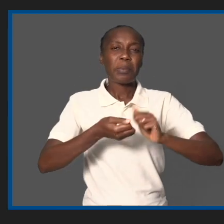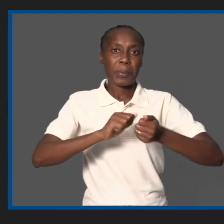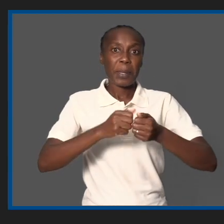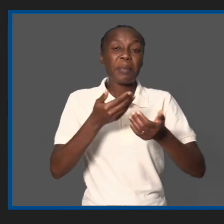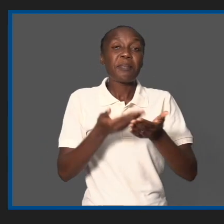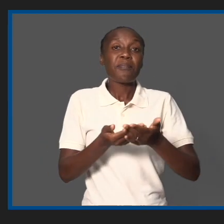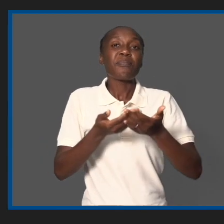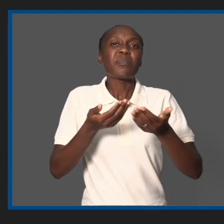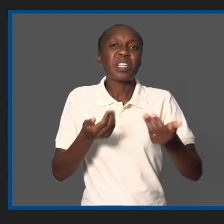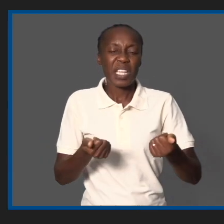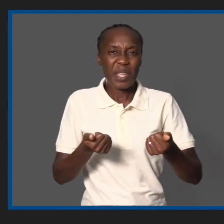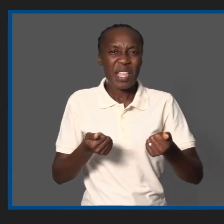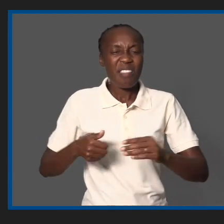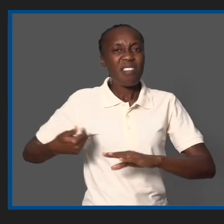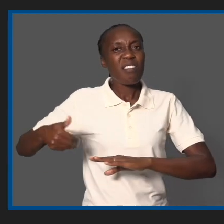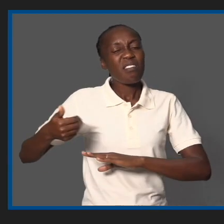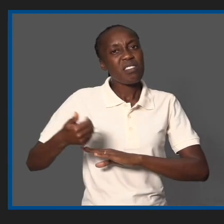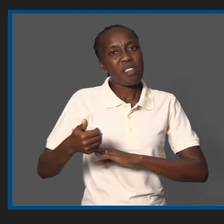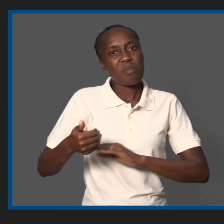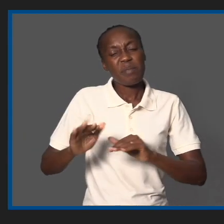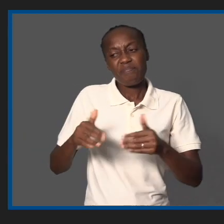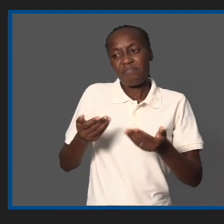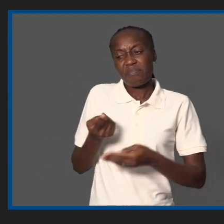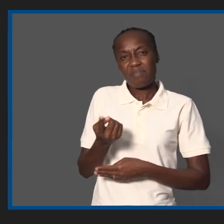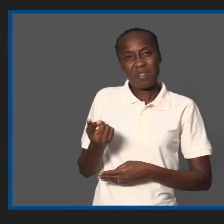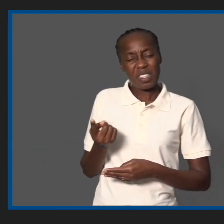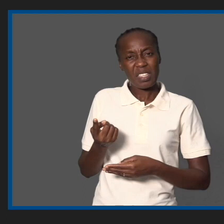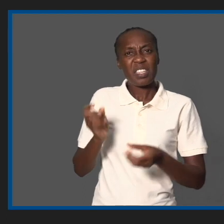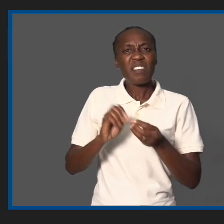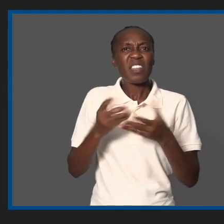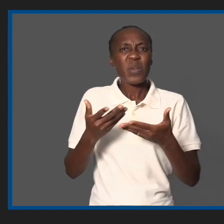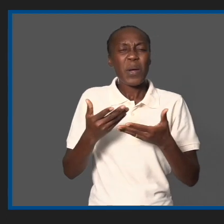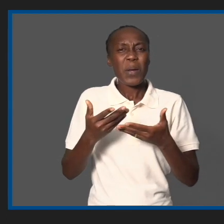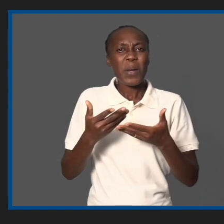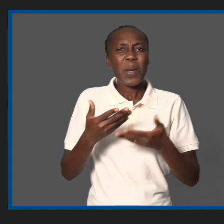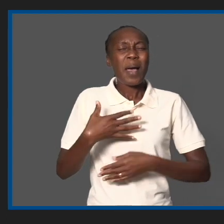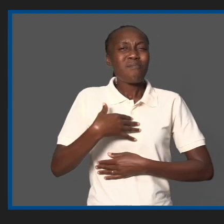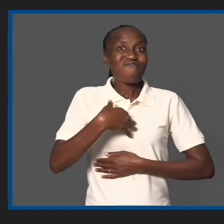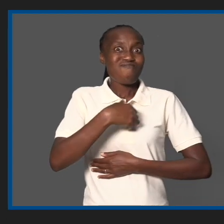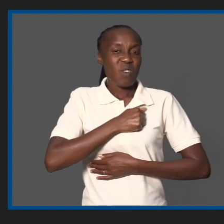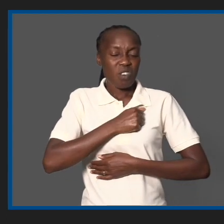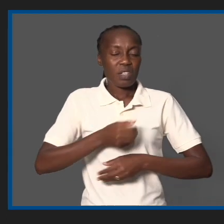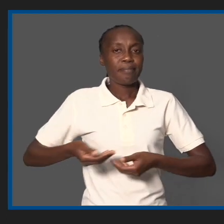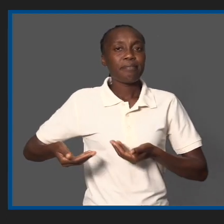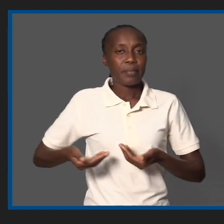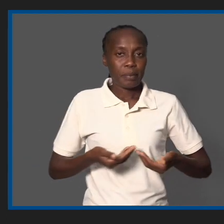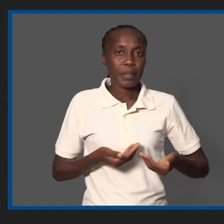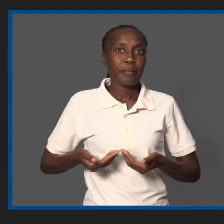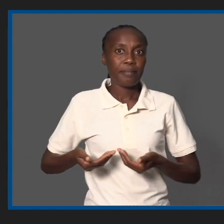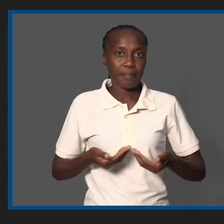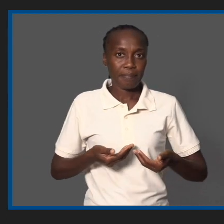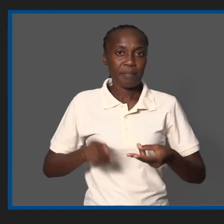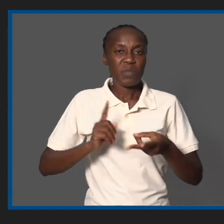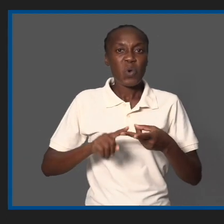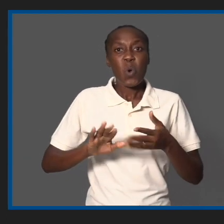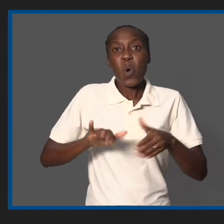E frequentemente, acaba em morte da criança, do bebê, o